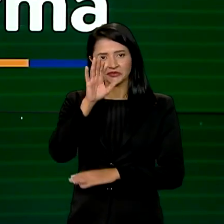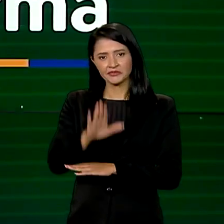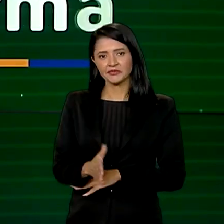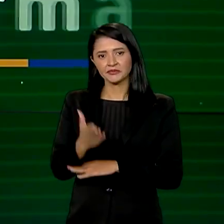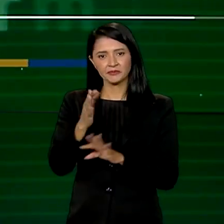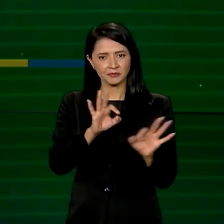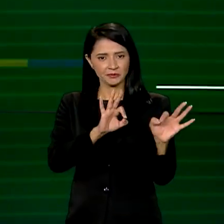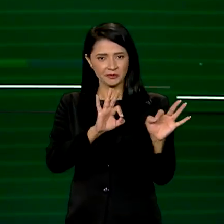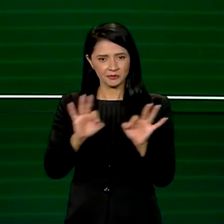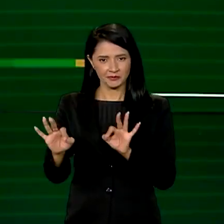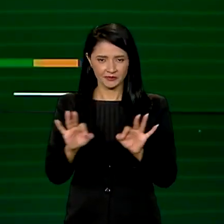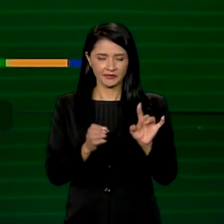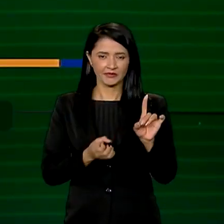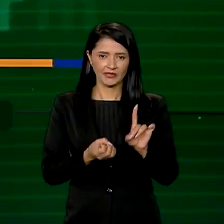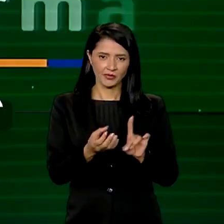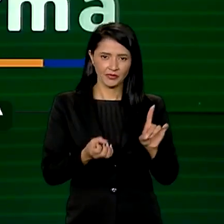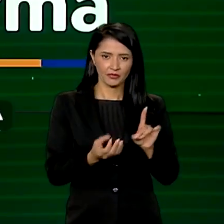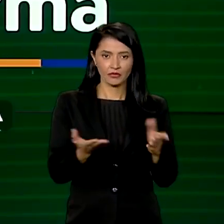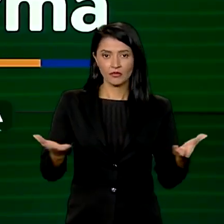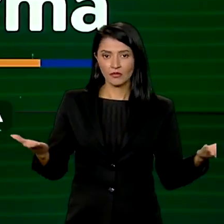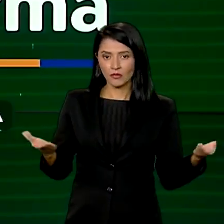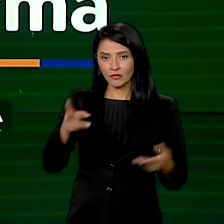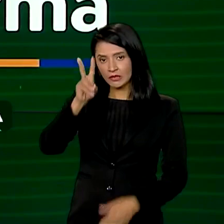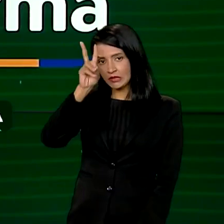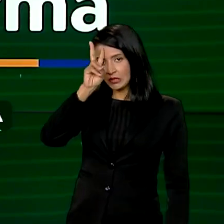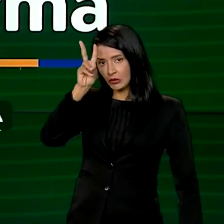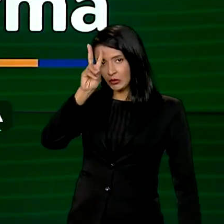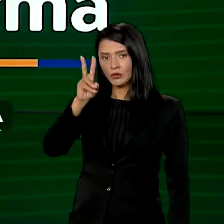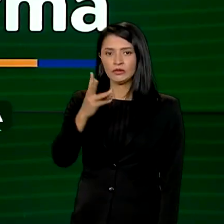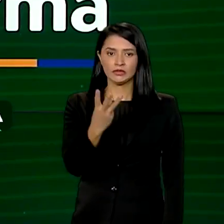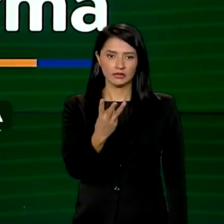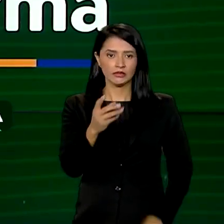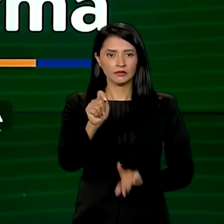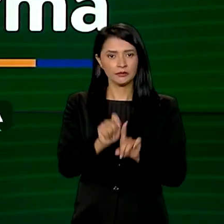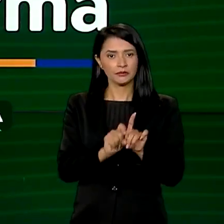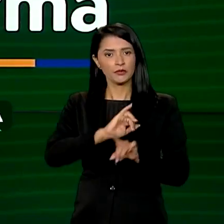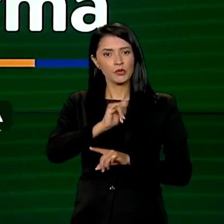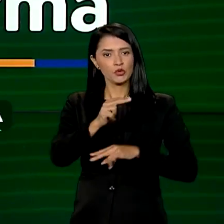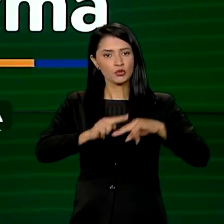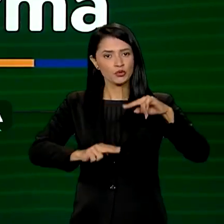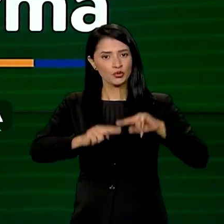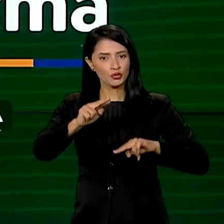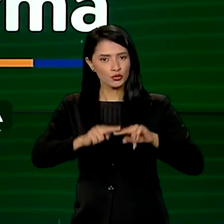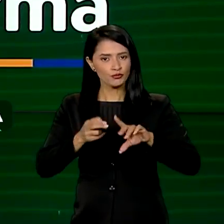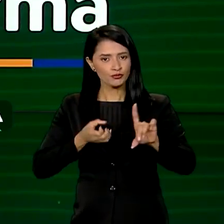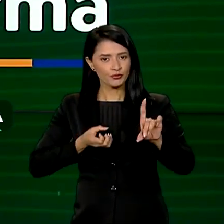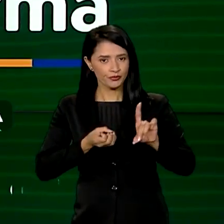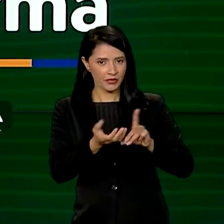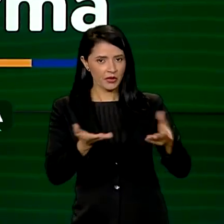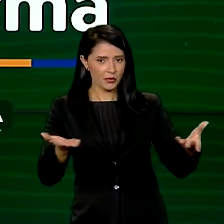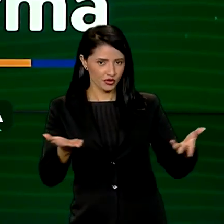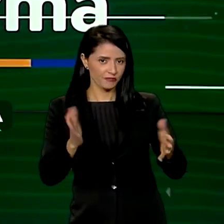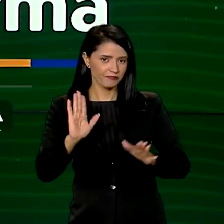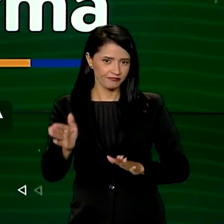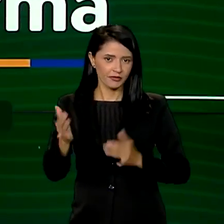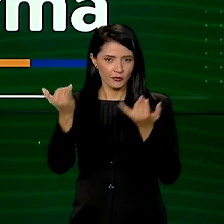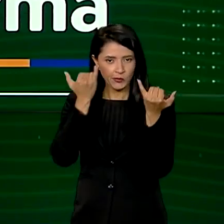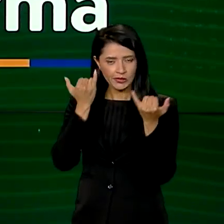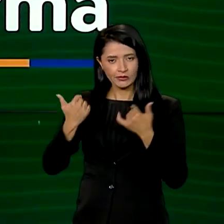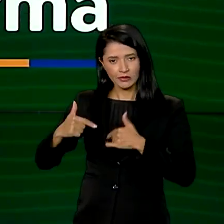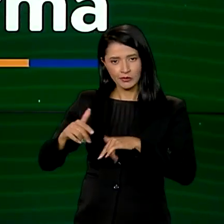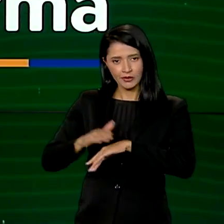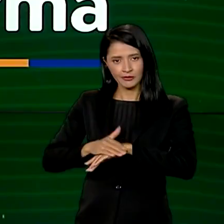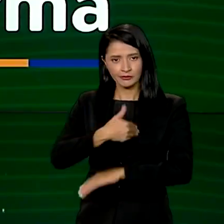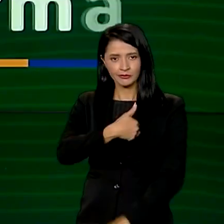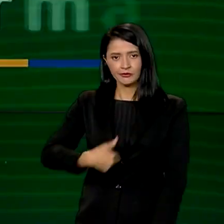Olá, boa tarde para você que acompanha o canal Gov. Hoje é segunda-feira, 3 de junho. Já estamos no ar com o Gov Informa e as notícias e